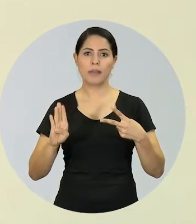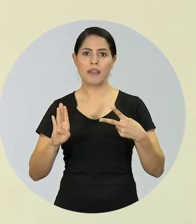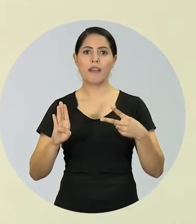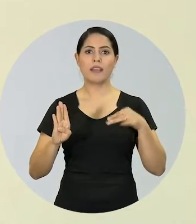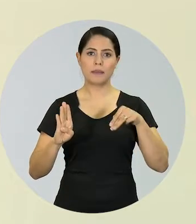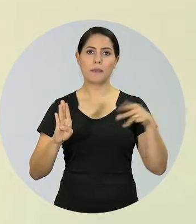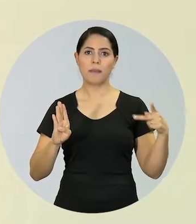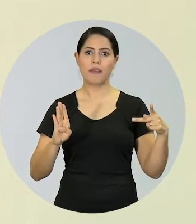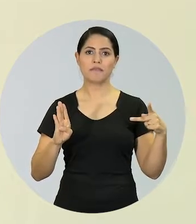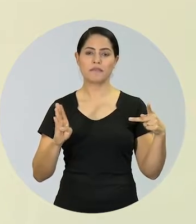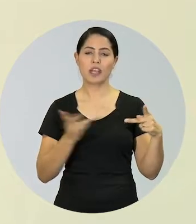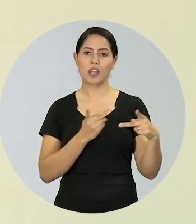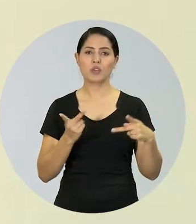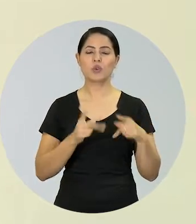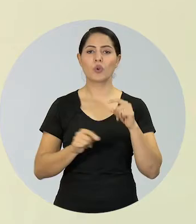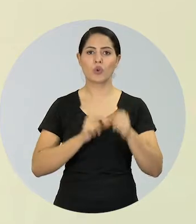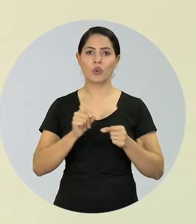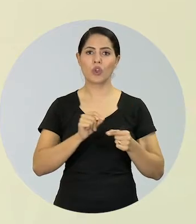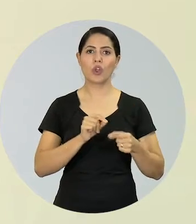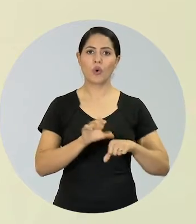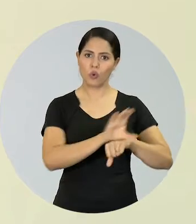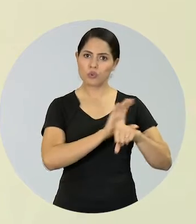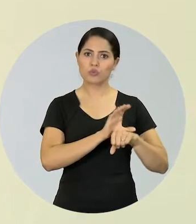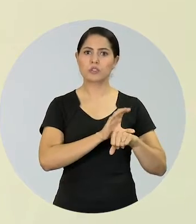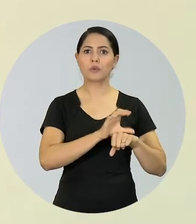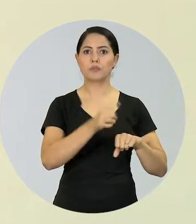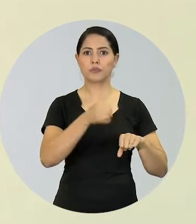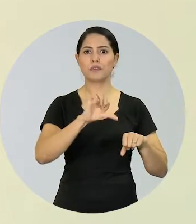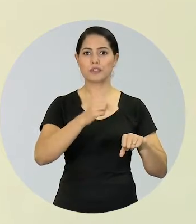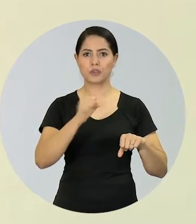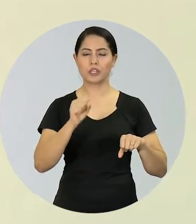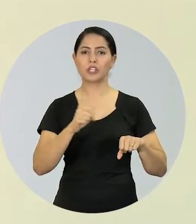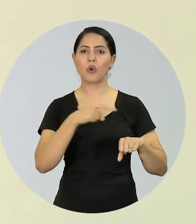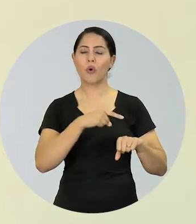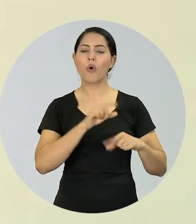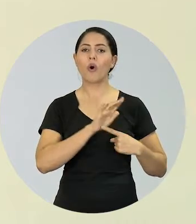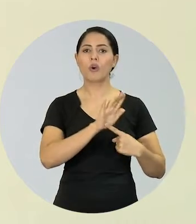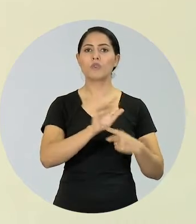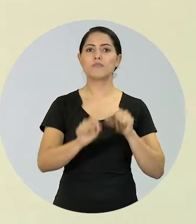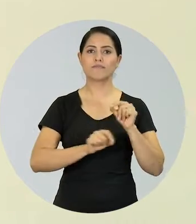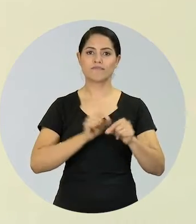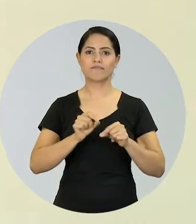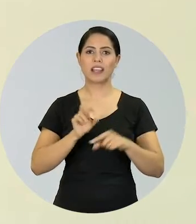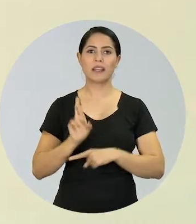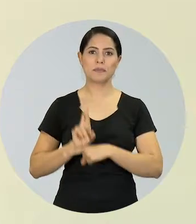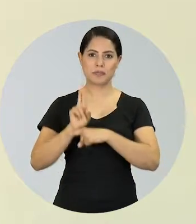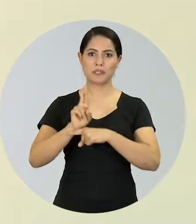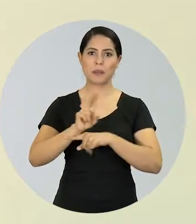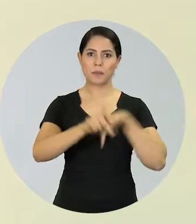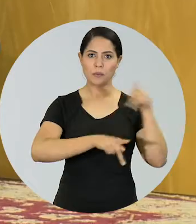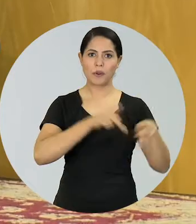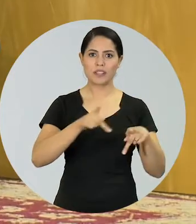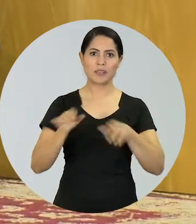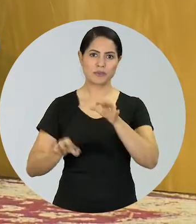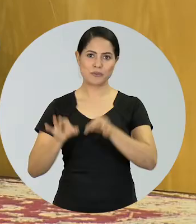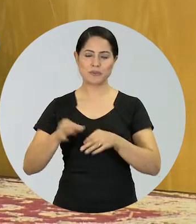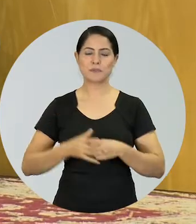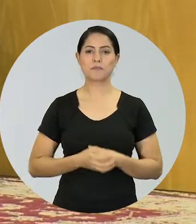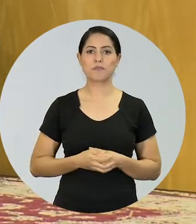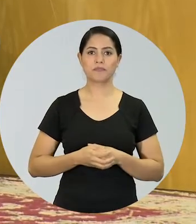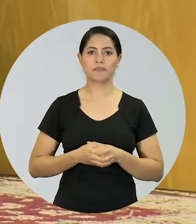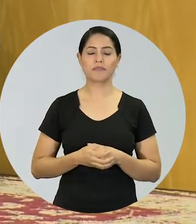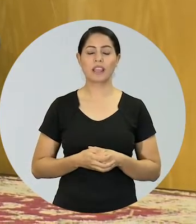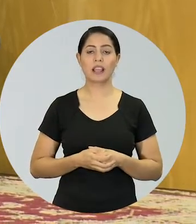duas instituições que na Constituição de 88 representam, afinal de contas, a sociedade brasileira e a justiça.